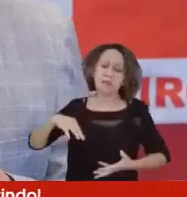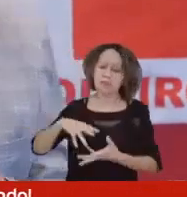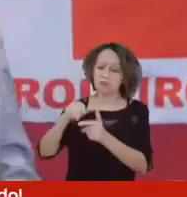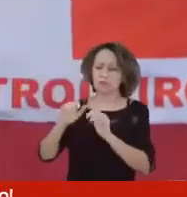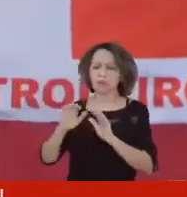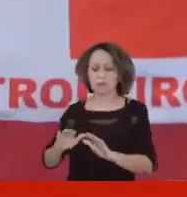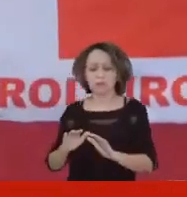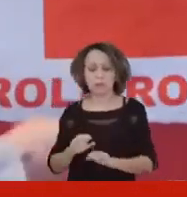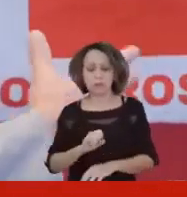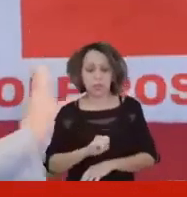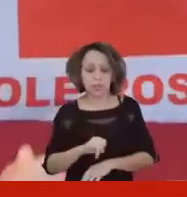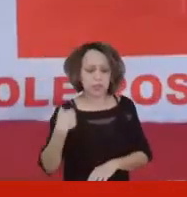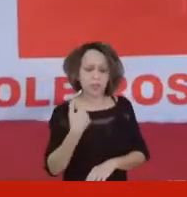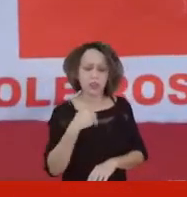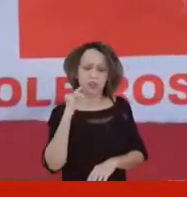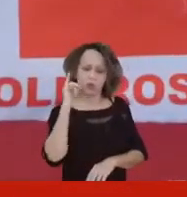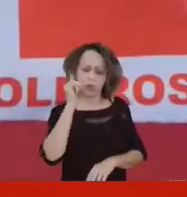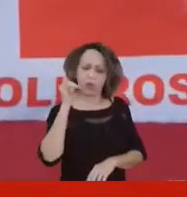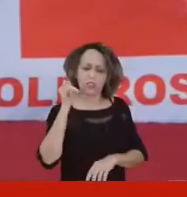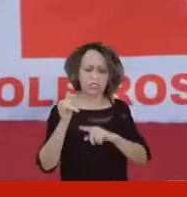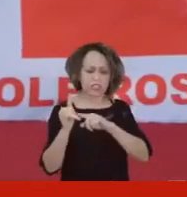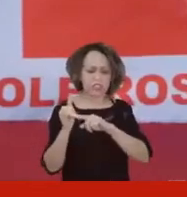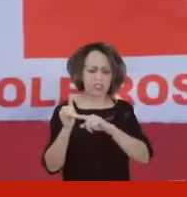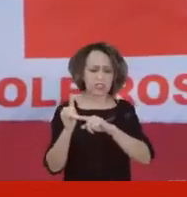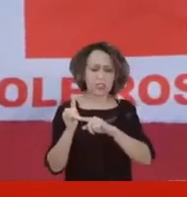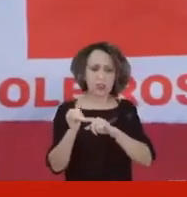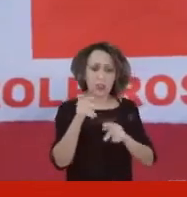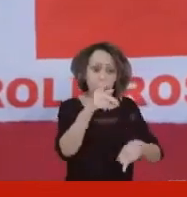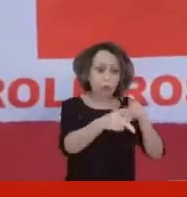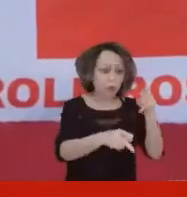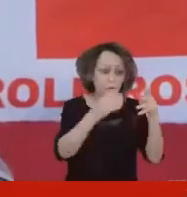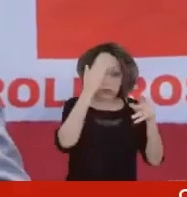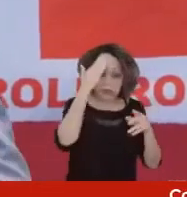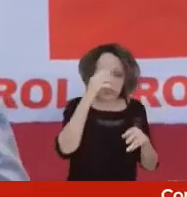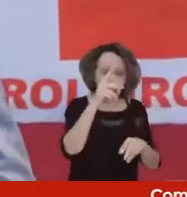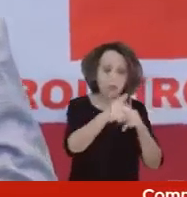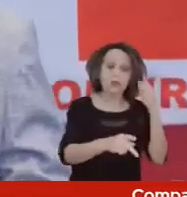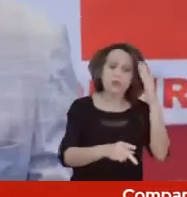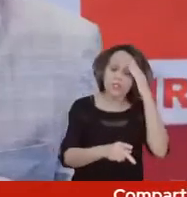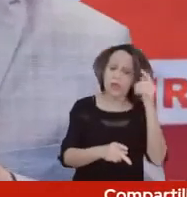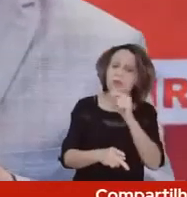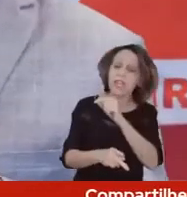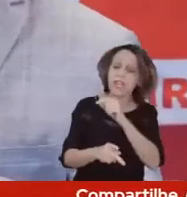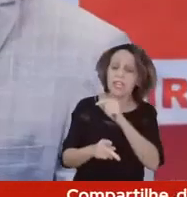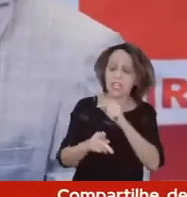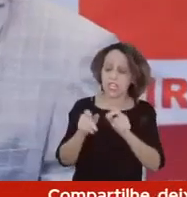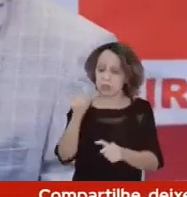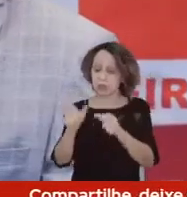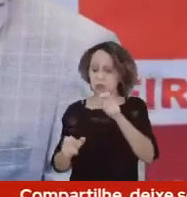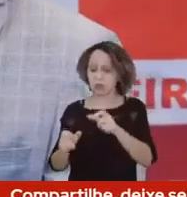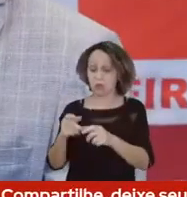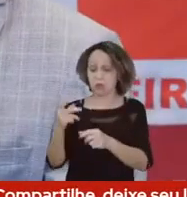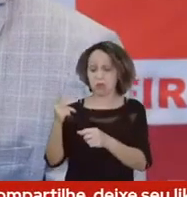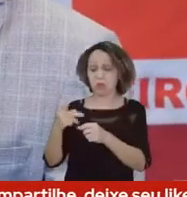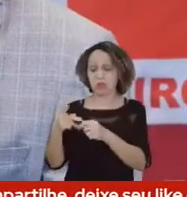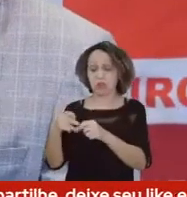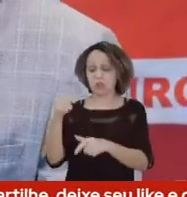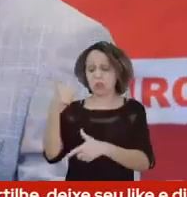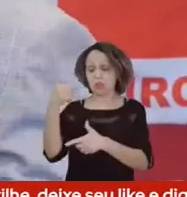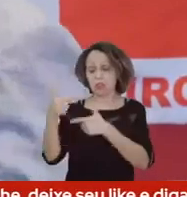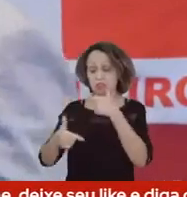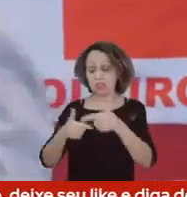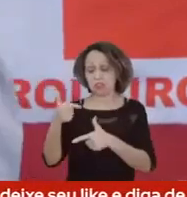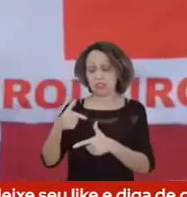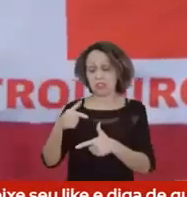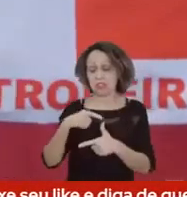O que o povo sabe é que o petroleiro ganha um bom salário. O que o povo sabe é que o petroleiro tem estabilidade.